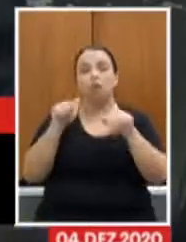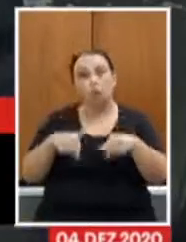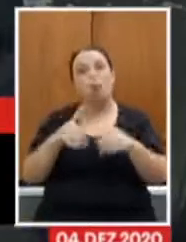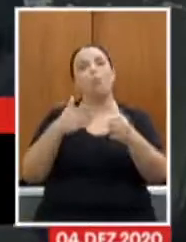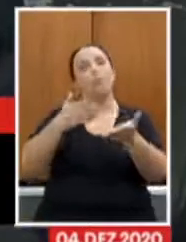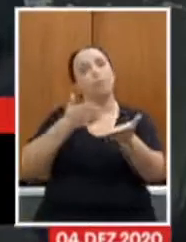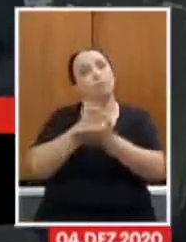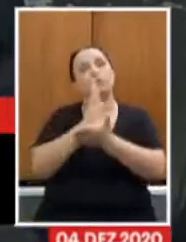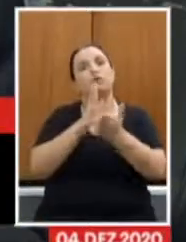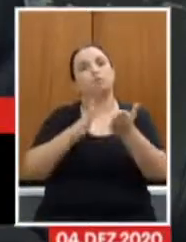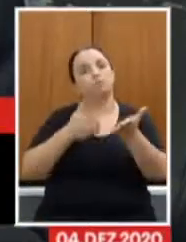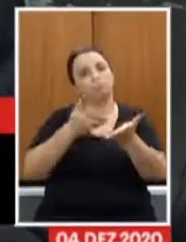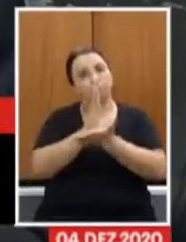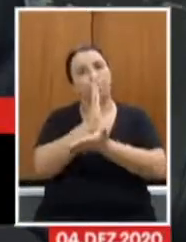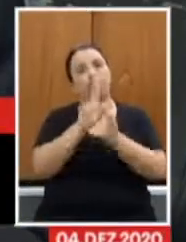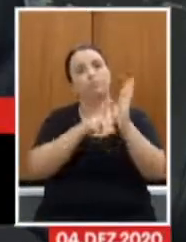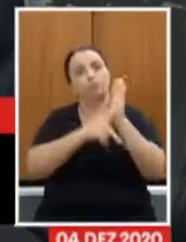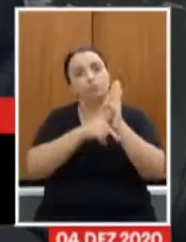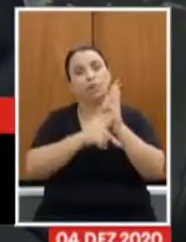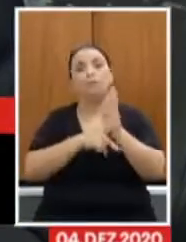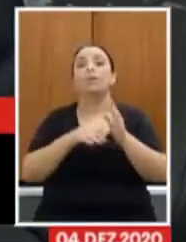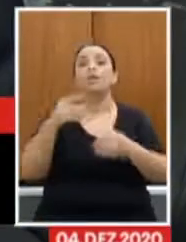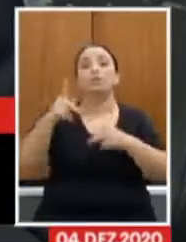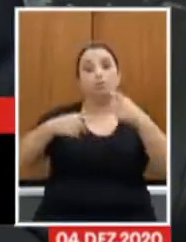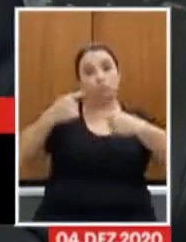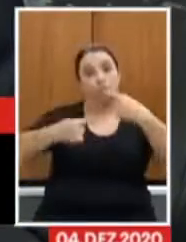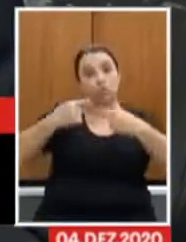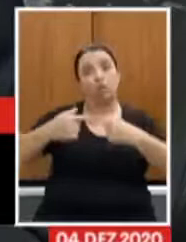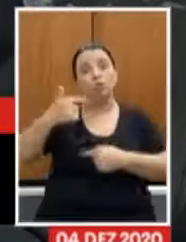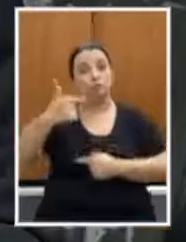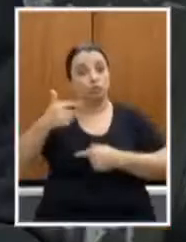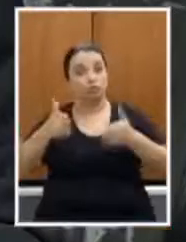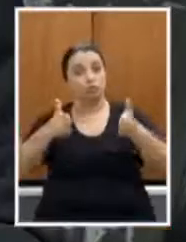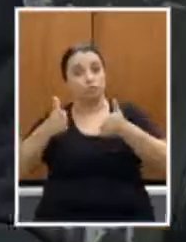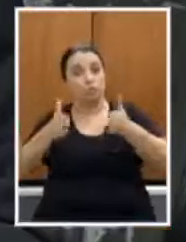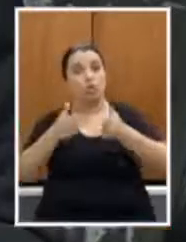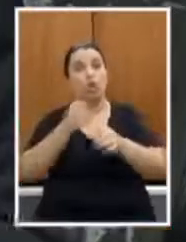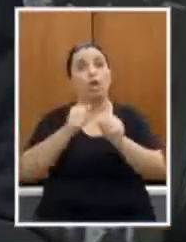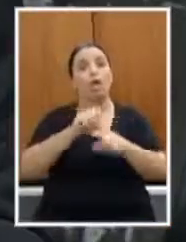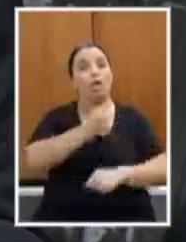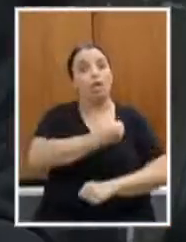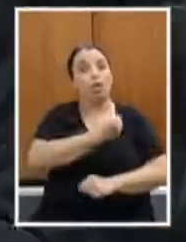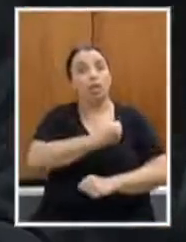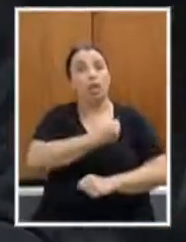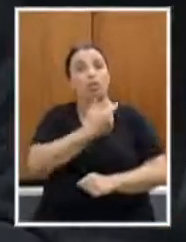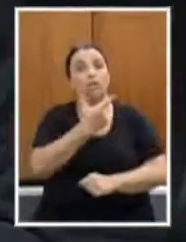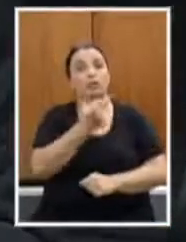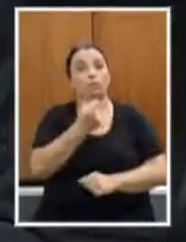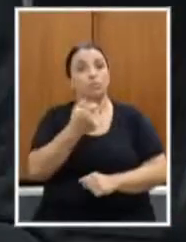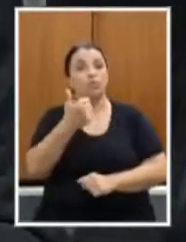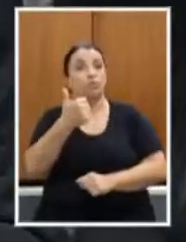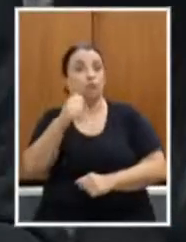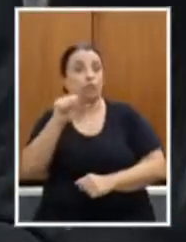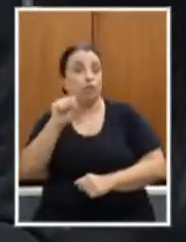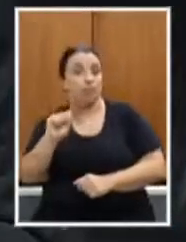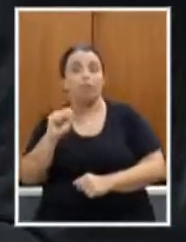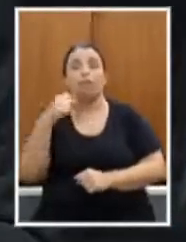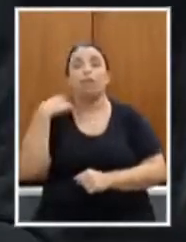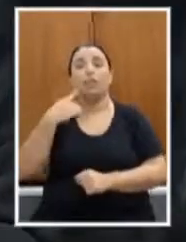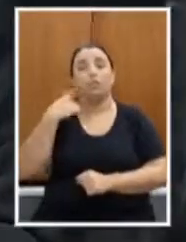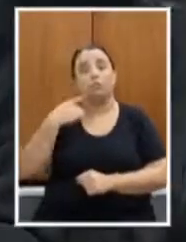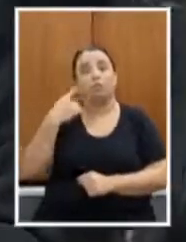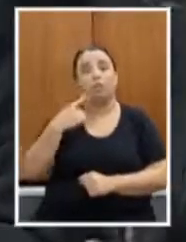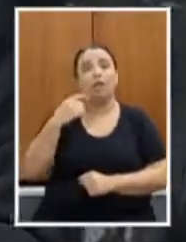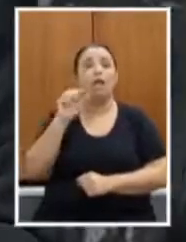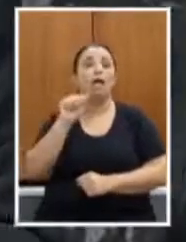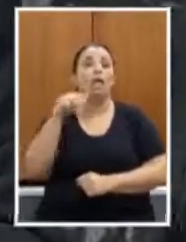projeto. Discussão em segundo turno do projeto de lei de número 2180 de 2020, da deputada Andréia de Jesus e outros